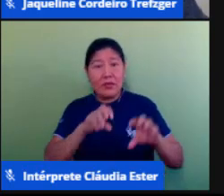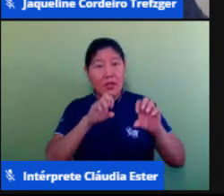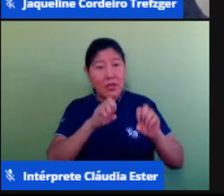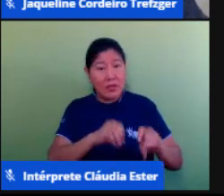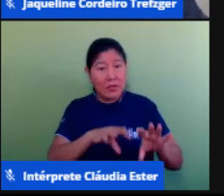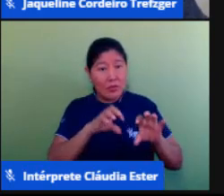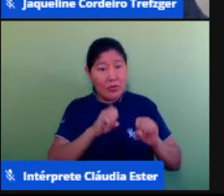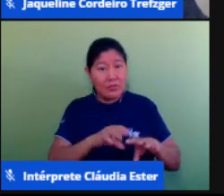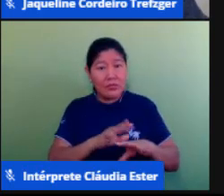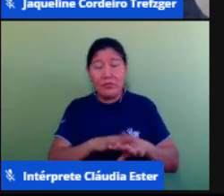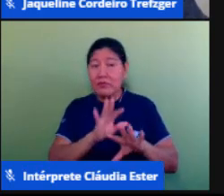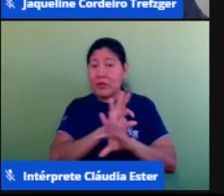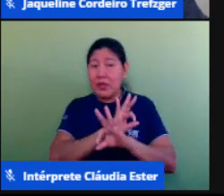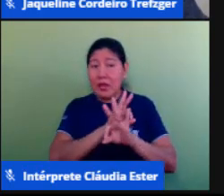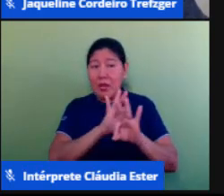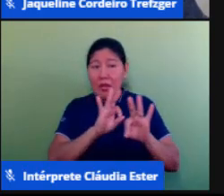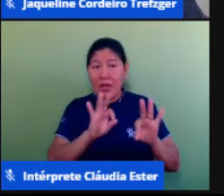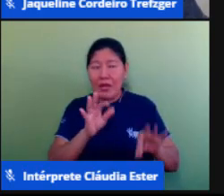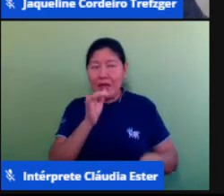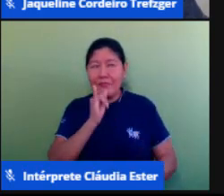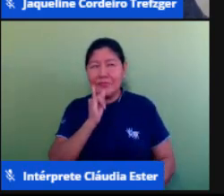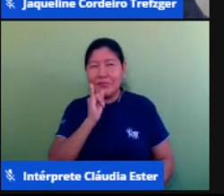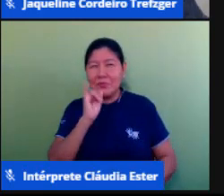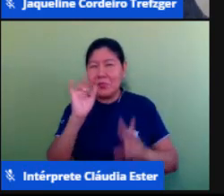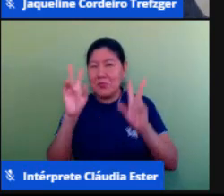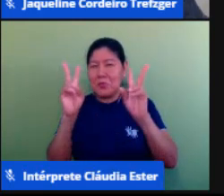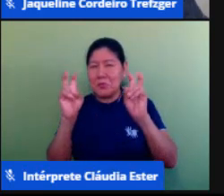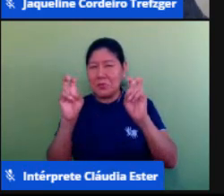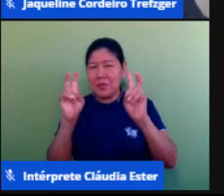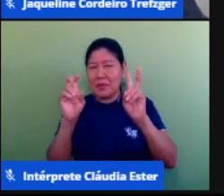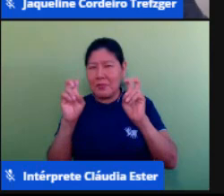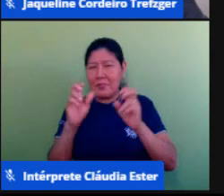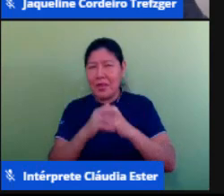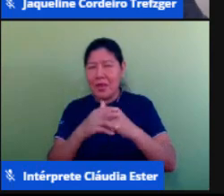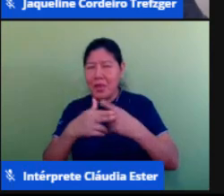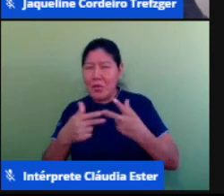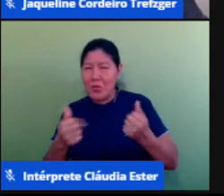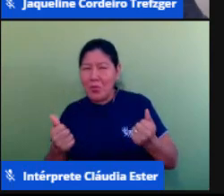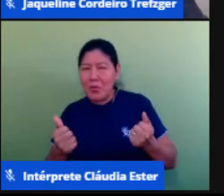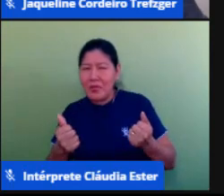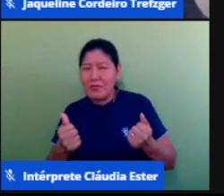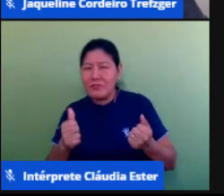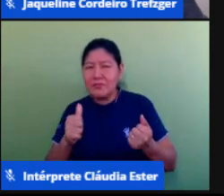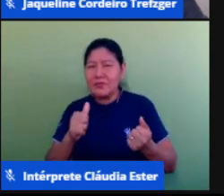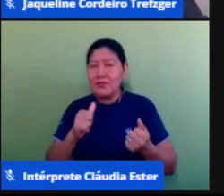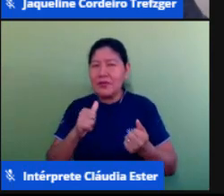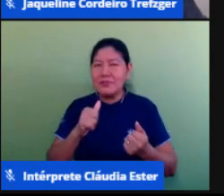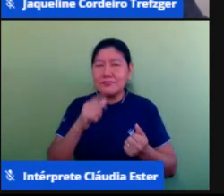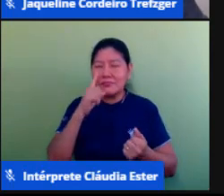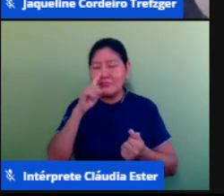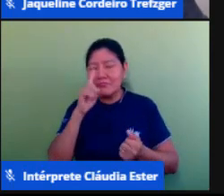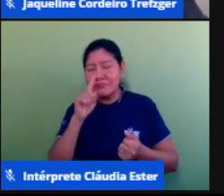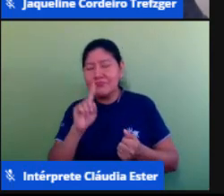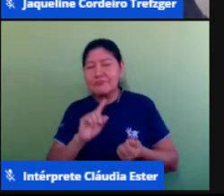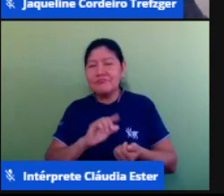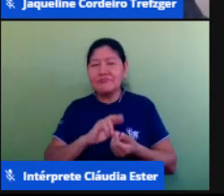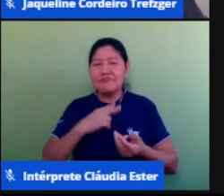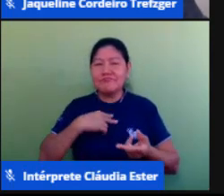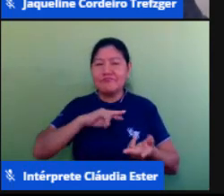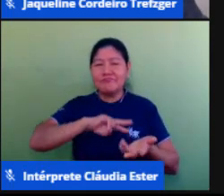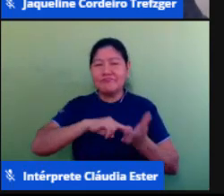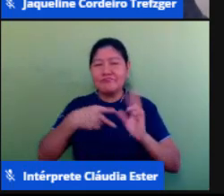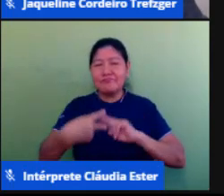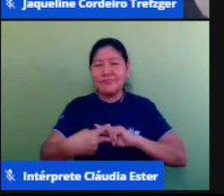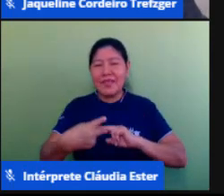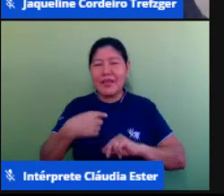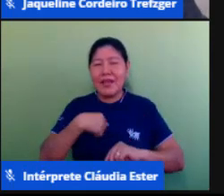fictícios. Coloquei um casaco com os pezinhos de detetive, uma lupinha, um